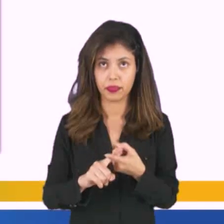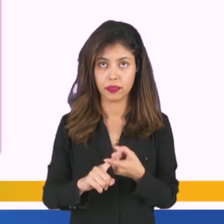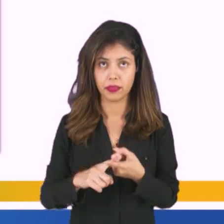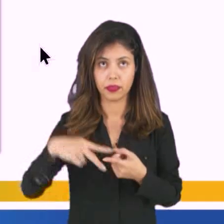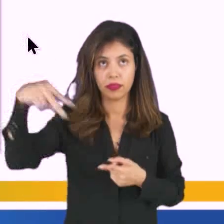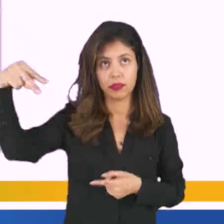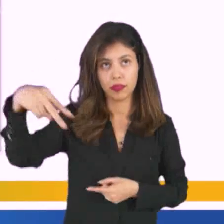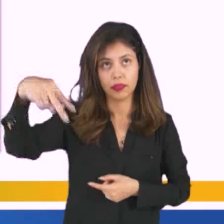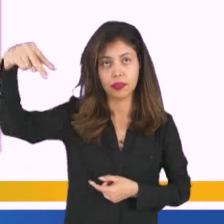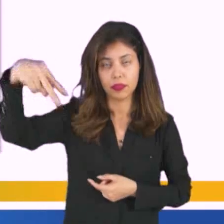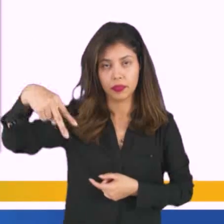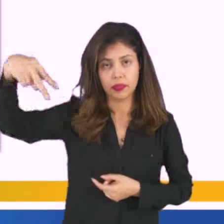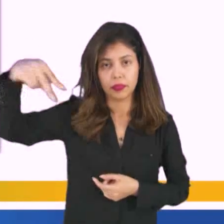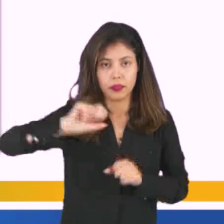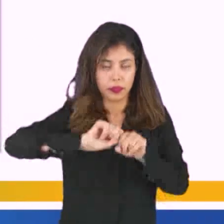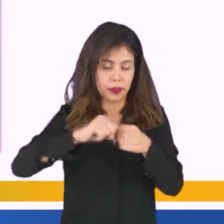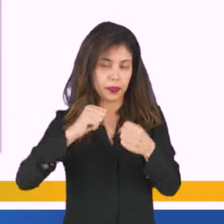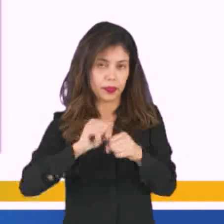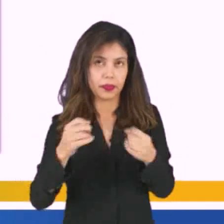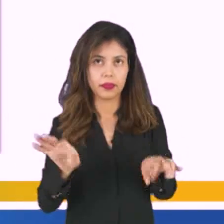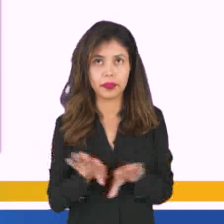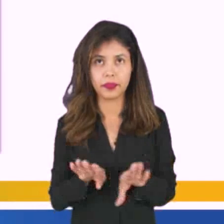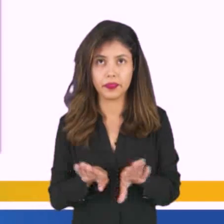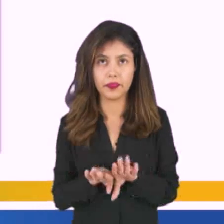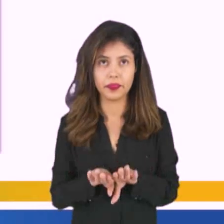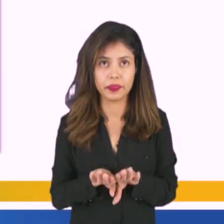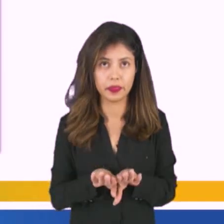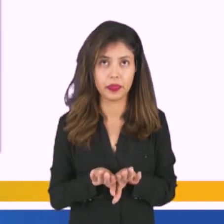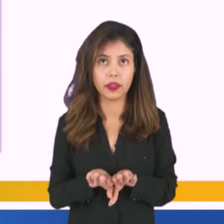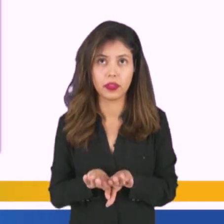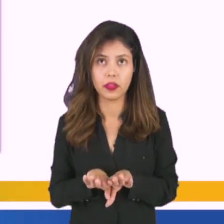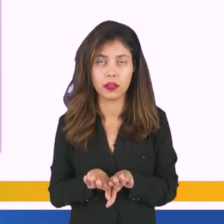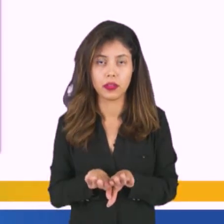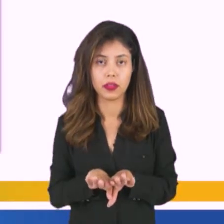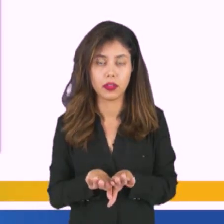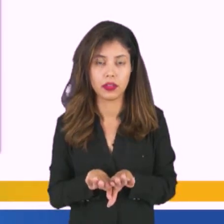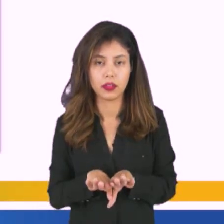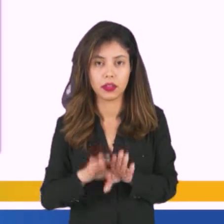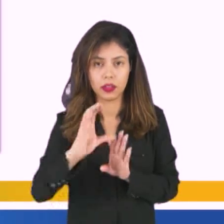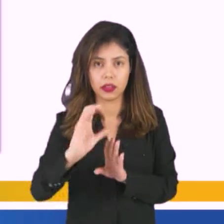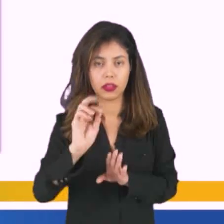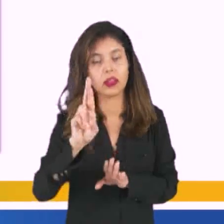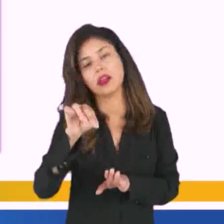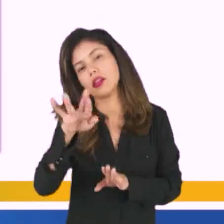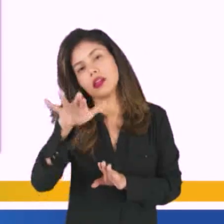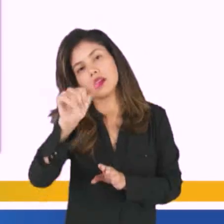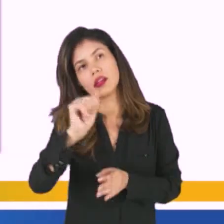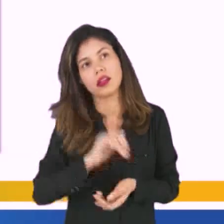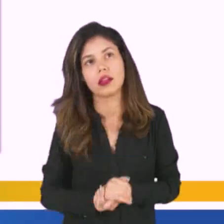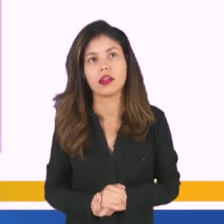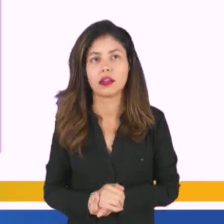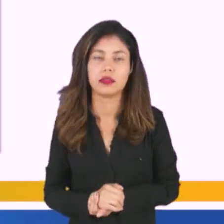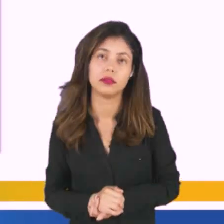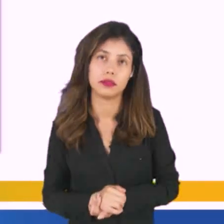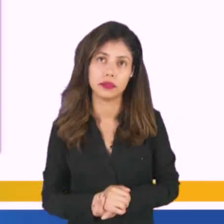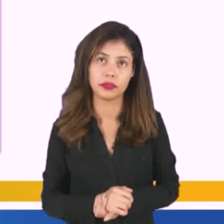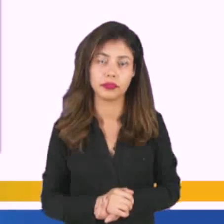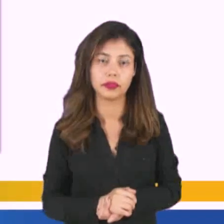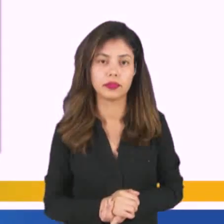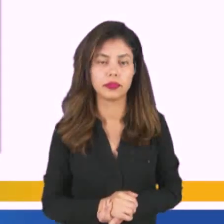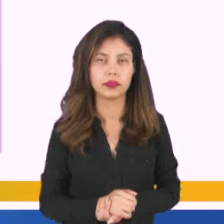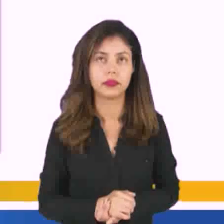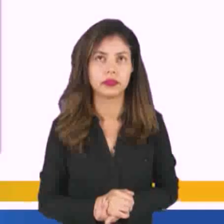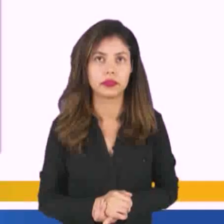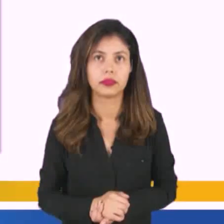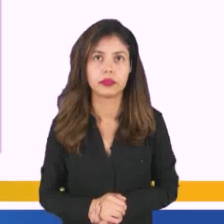quebra aqui, vai vir a dupla, que vai formar uma carbonila aqui, ó. Era uma hidroxila, formou uma carbonila. E logo